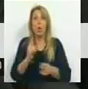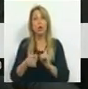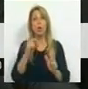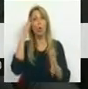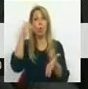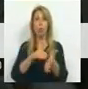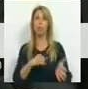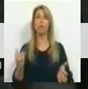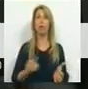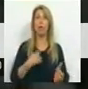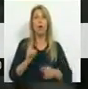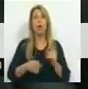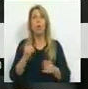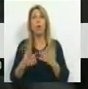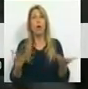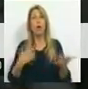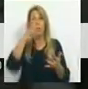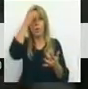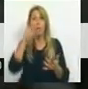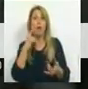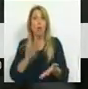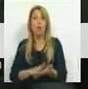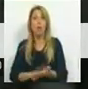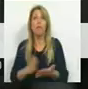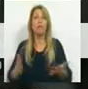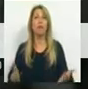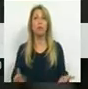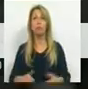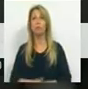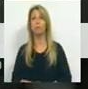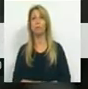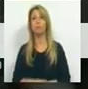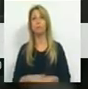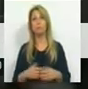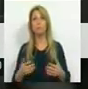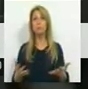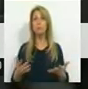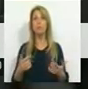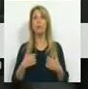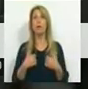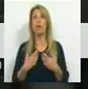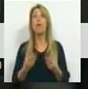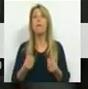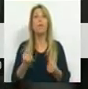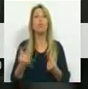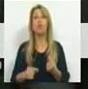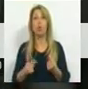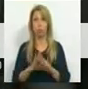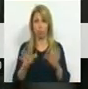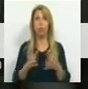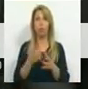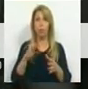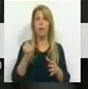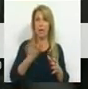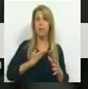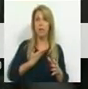nossas conclusões e qual é a nossa versão dos factos. O meu medo é apenas o seguinte, o medo do Grupo Parlamentar Social